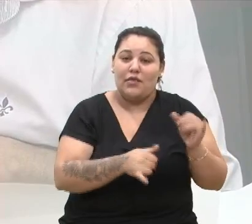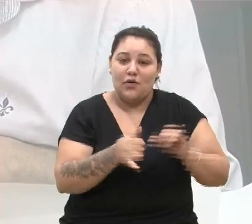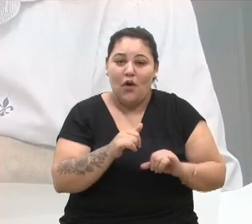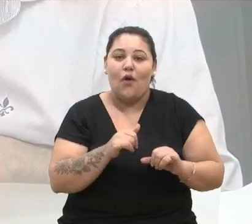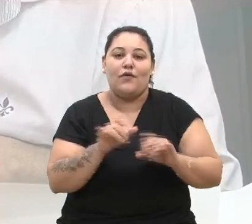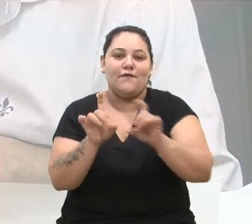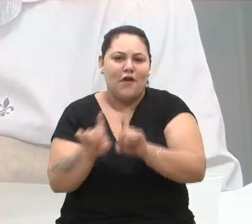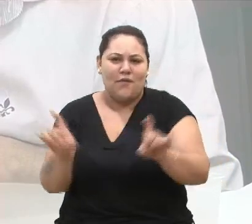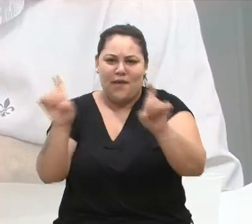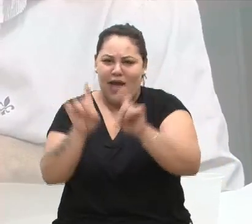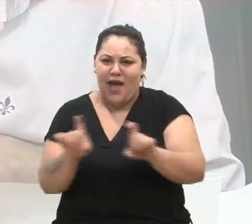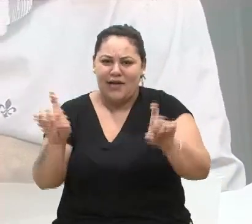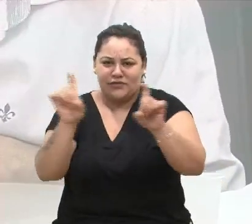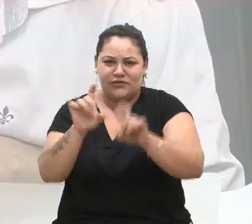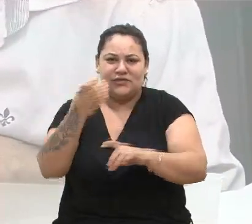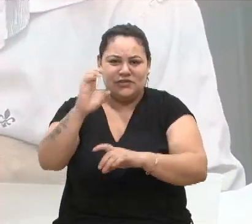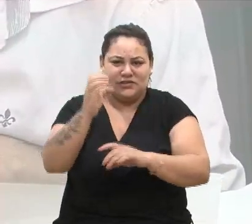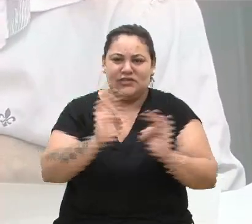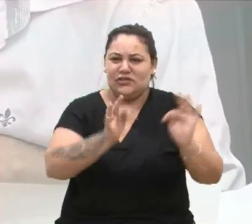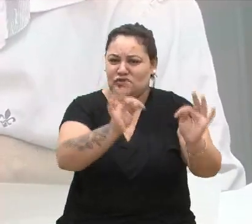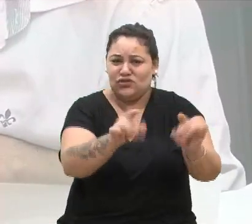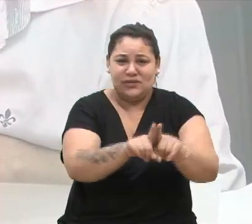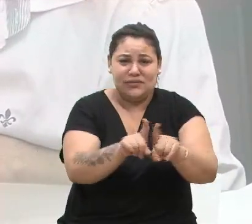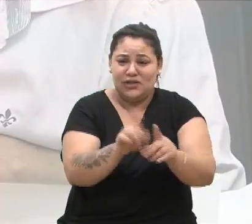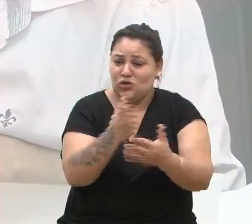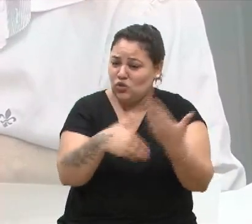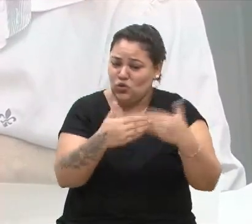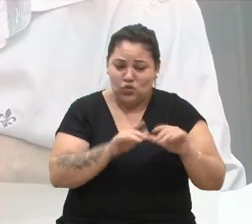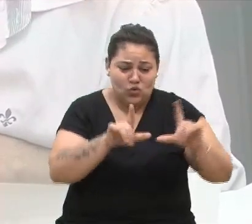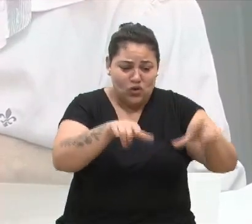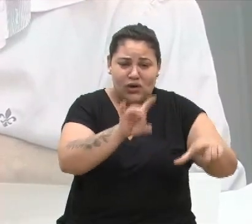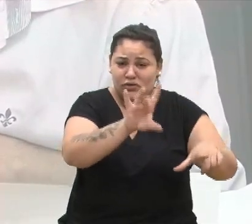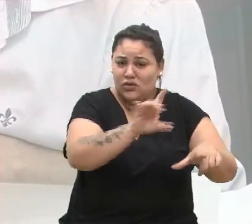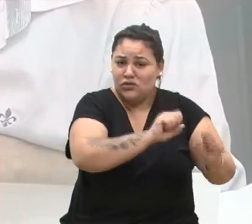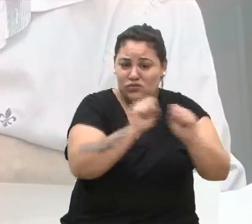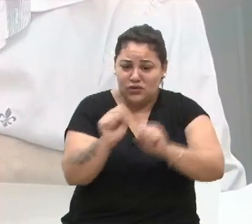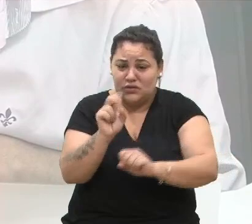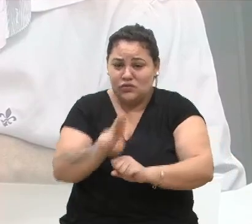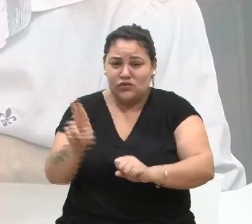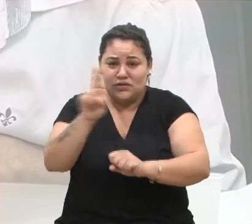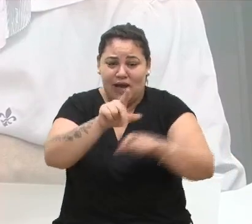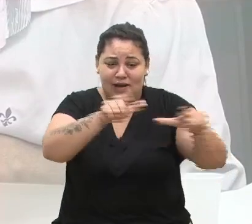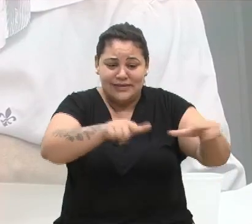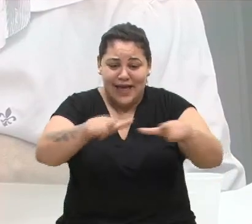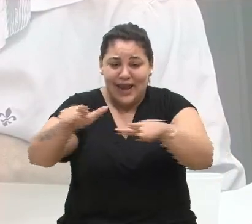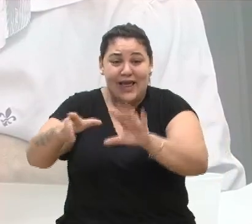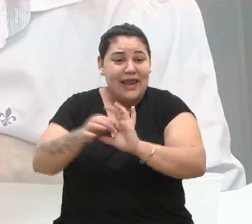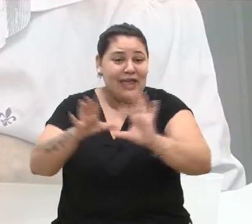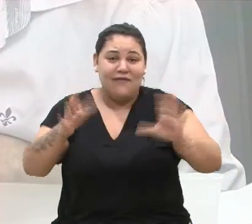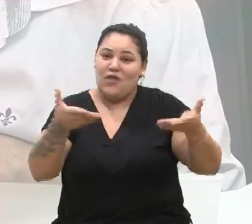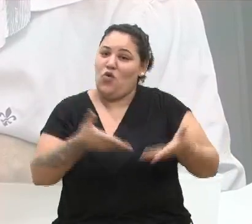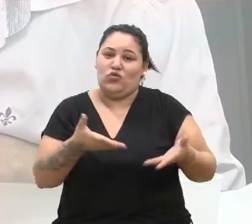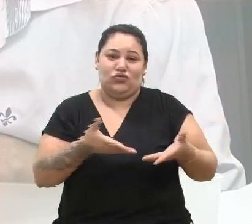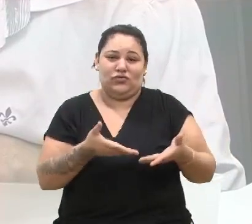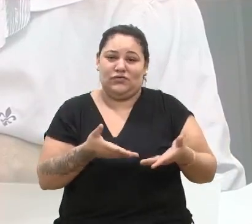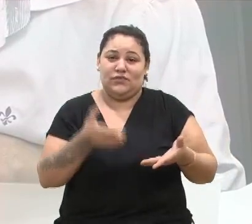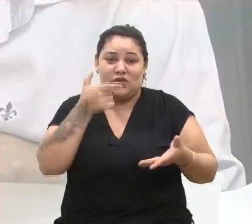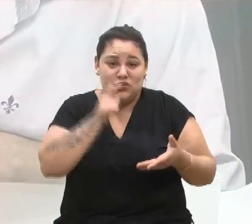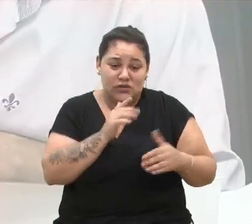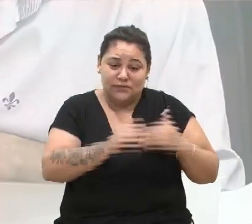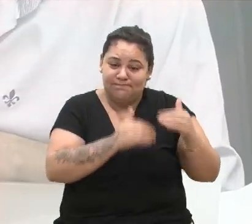informática, laboratório de ciências, tecnologia, tudo num ambiente só, que nós possamos utilizar essas salas vagas hoje, né, para dar